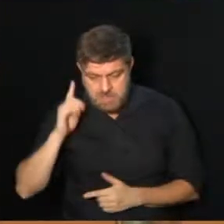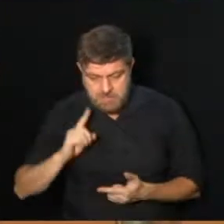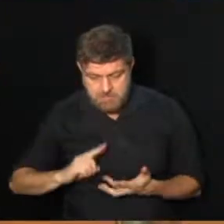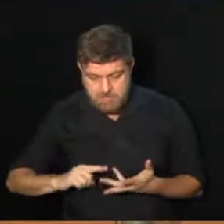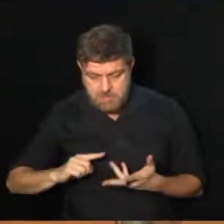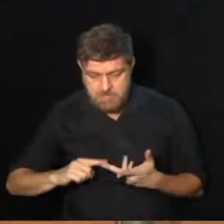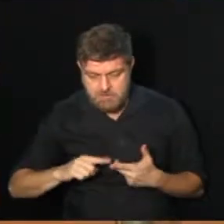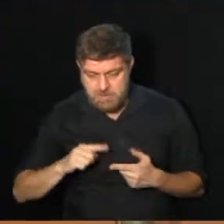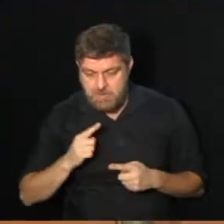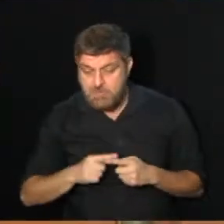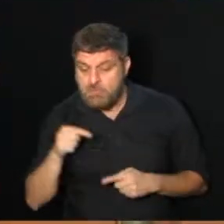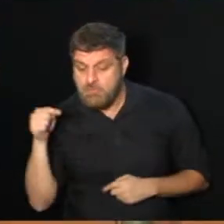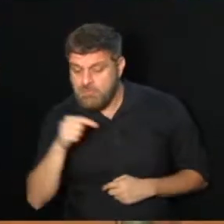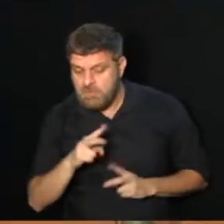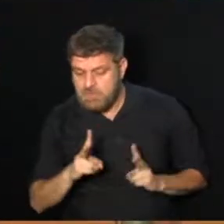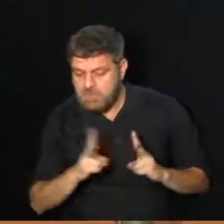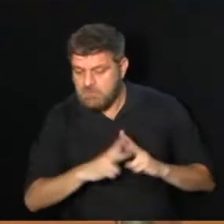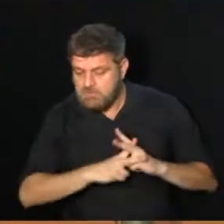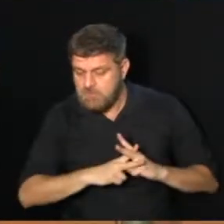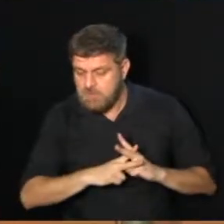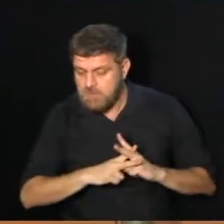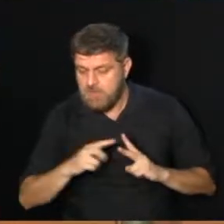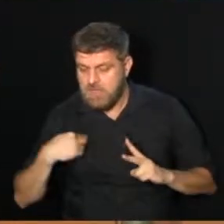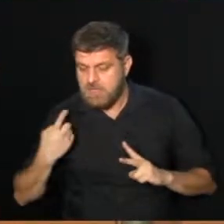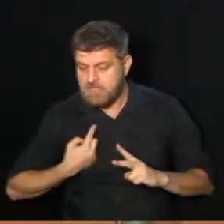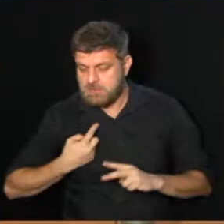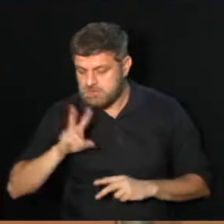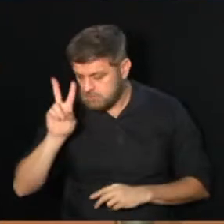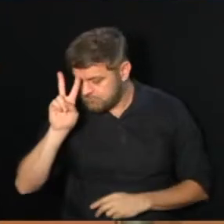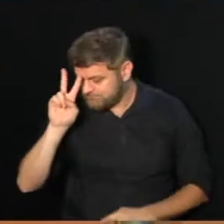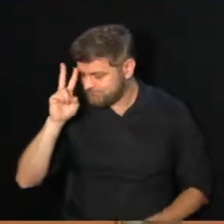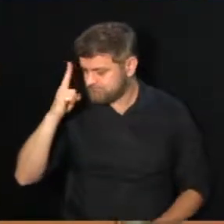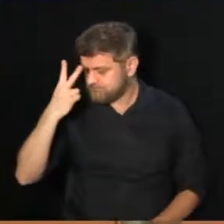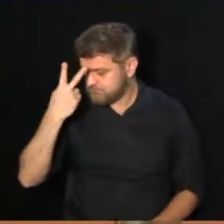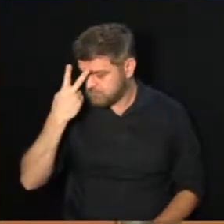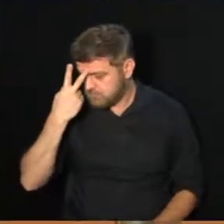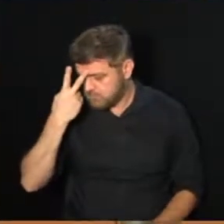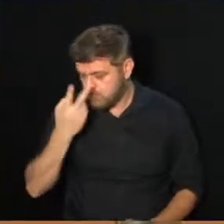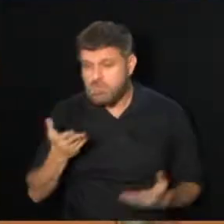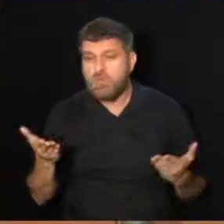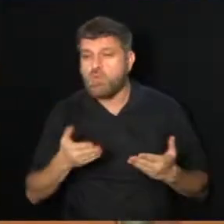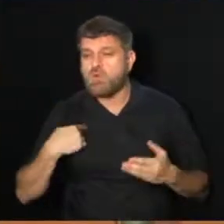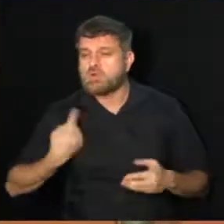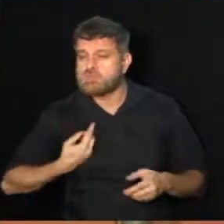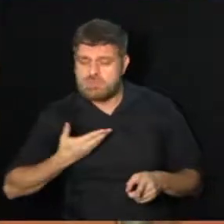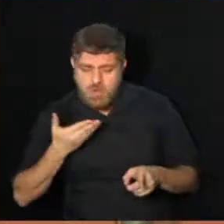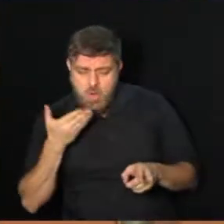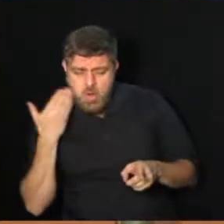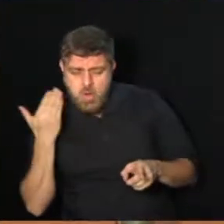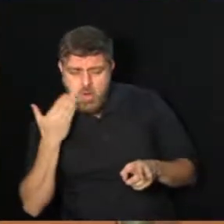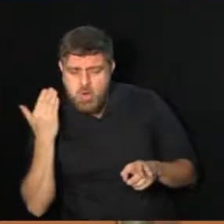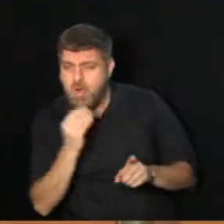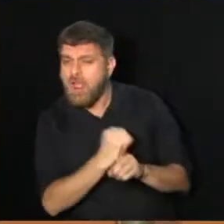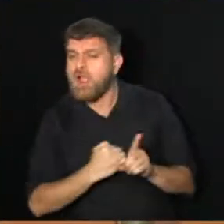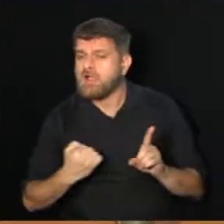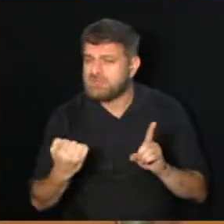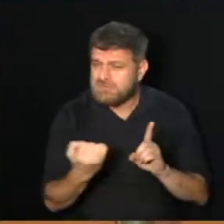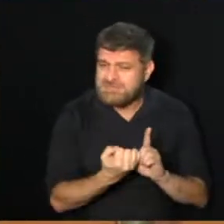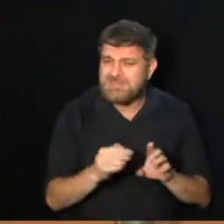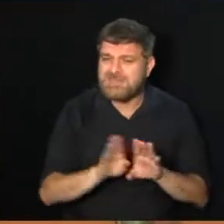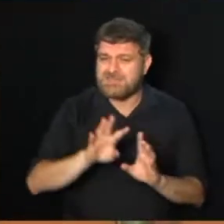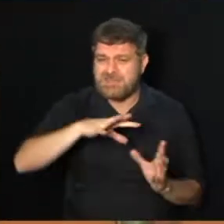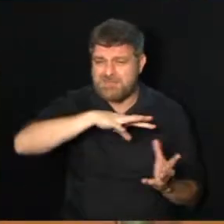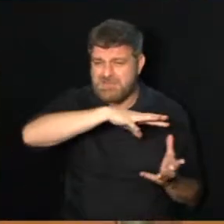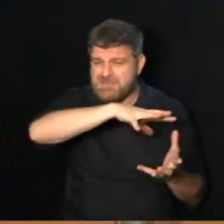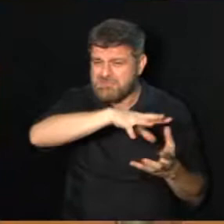e curar isso, a gente começa a mudar a mentalidade. E hoje a gente tem visto, na nossa sociedade, no mundo, uma